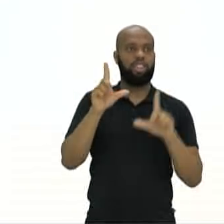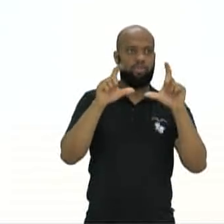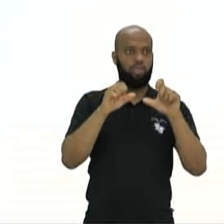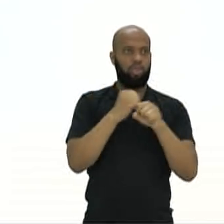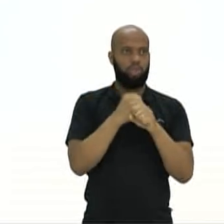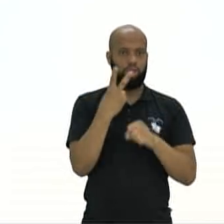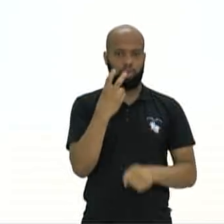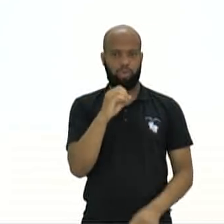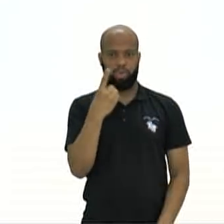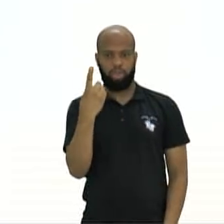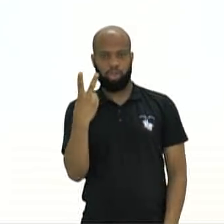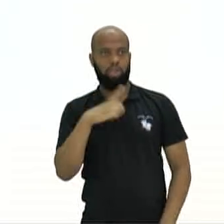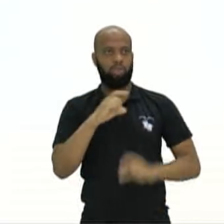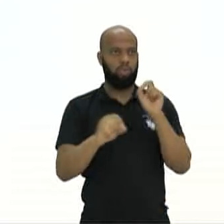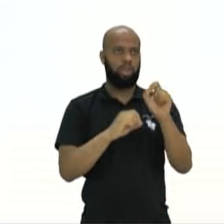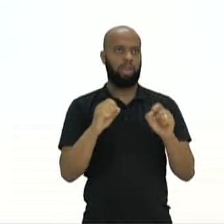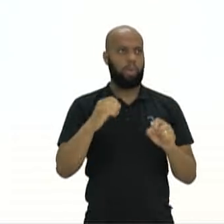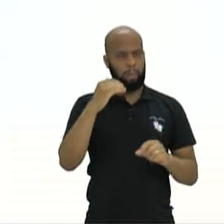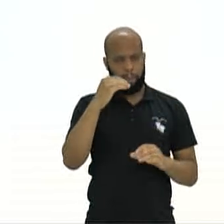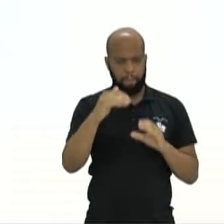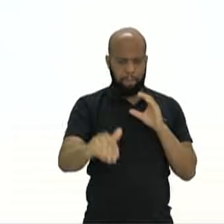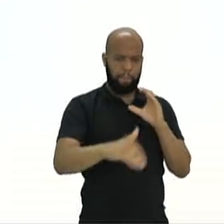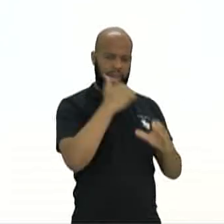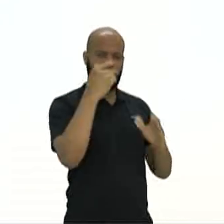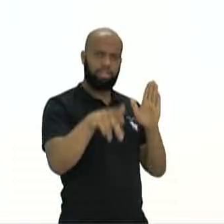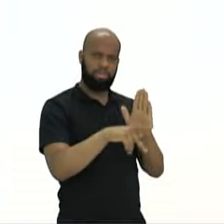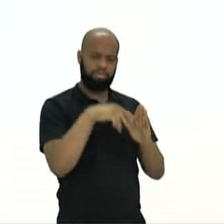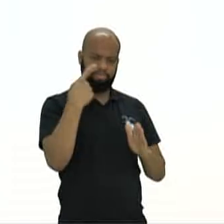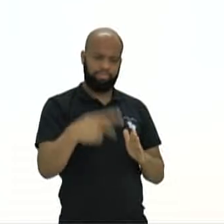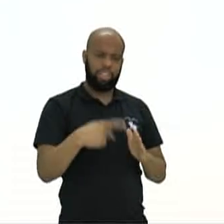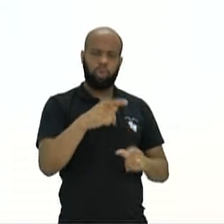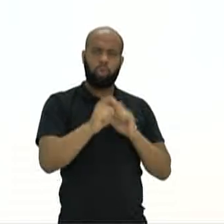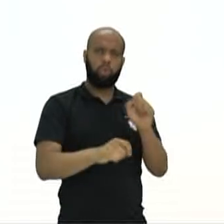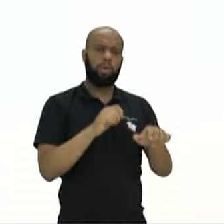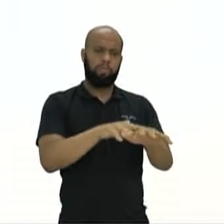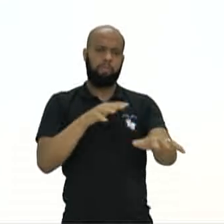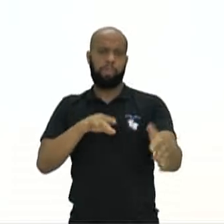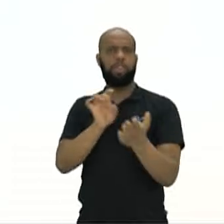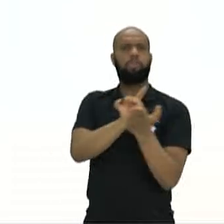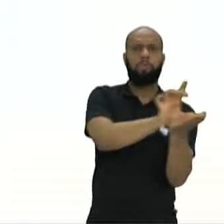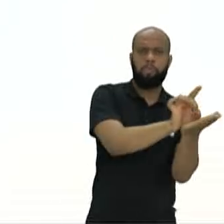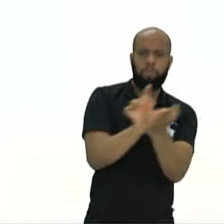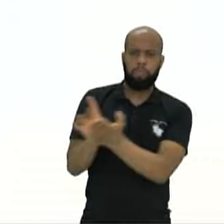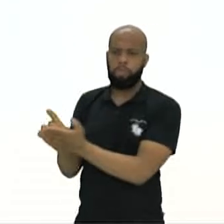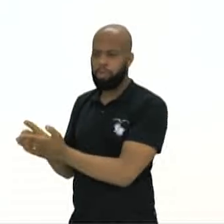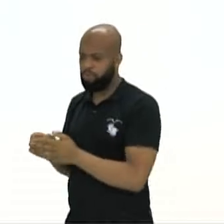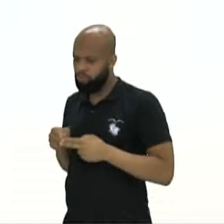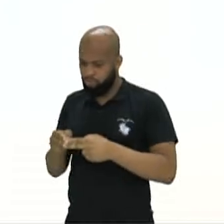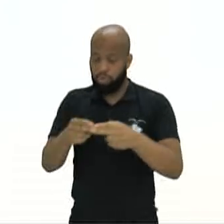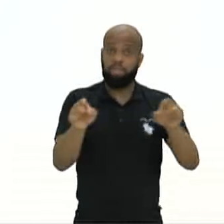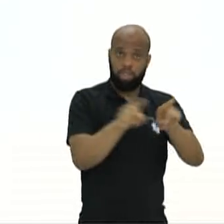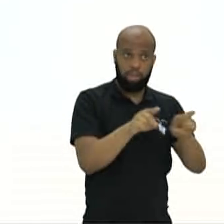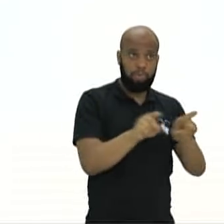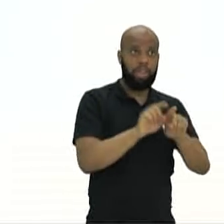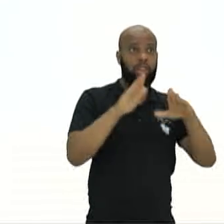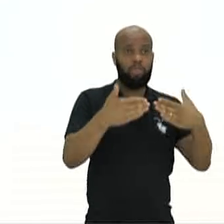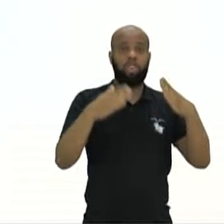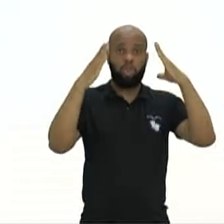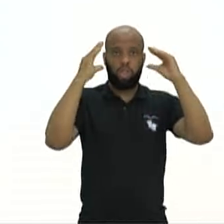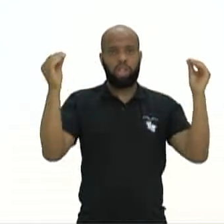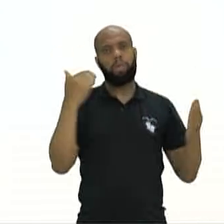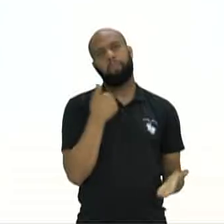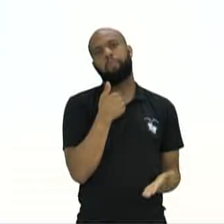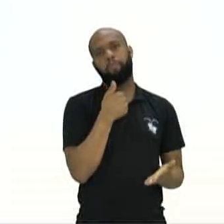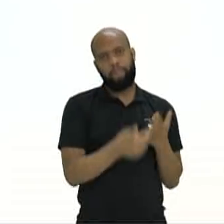governo português envia a Pernambuco uma frota de guerra para expulsar de vez os holandeses, né? Atacados por terra e por mar, os holandeses são vencidos na